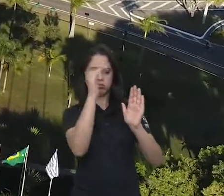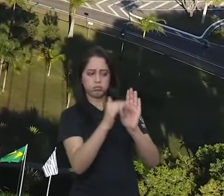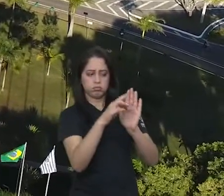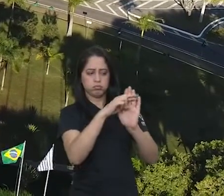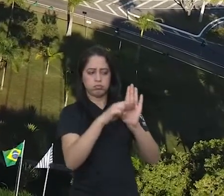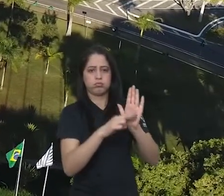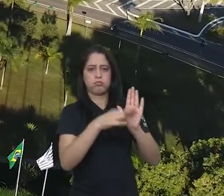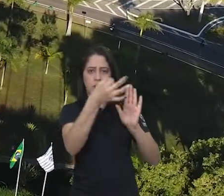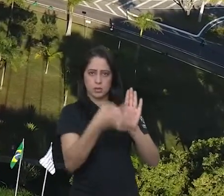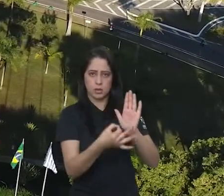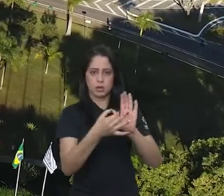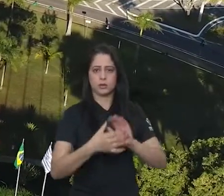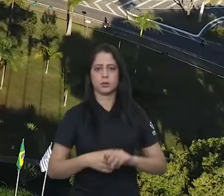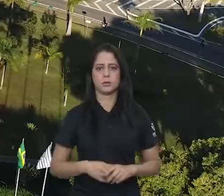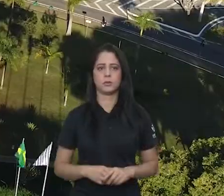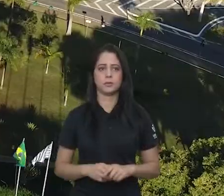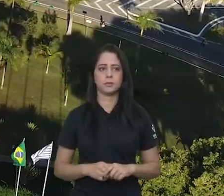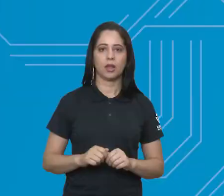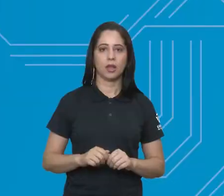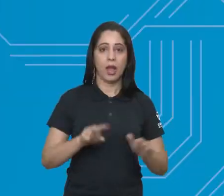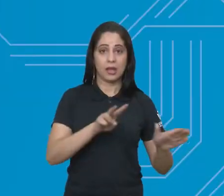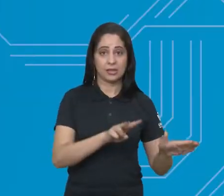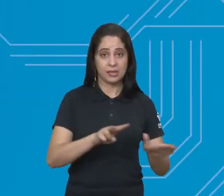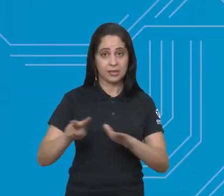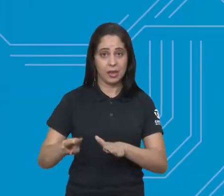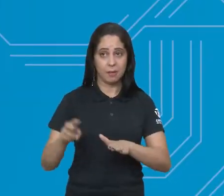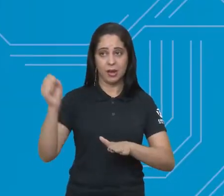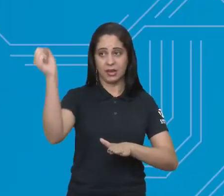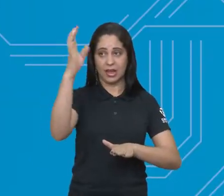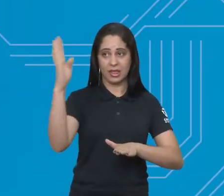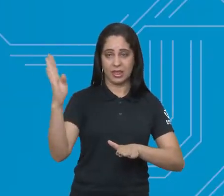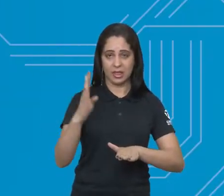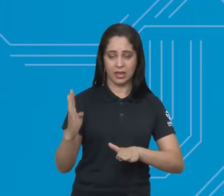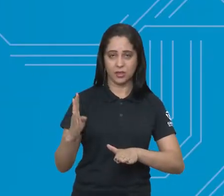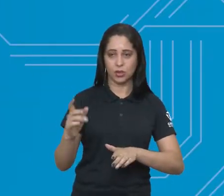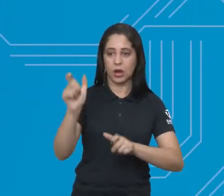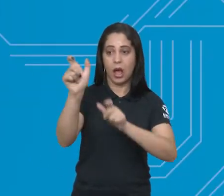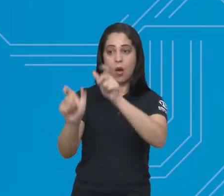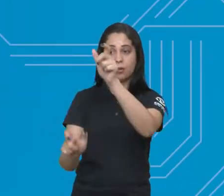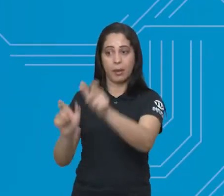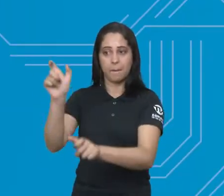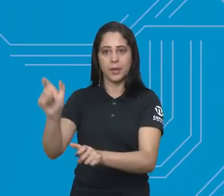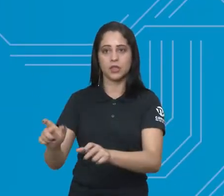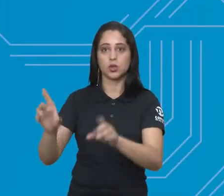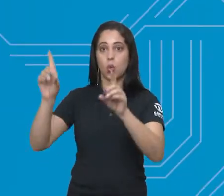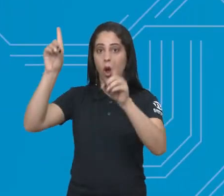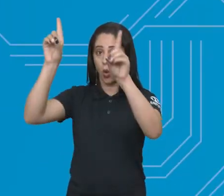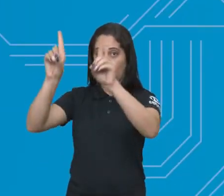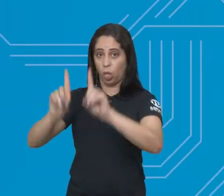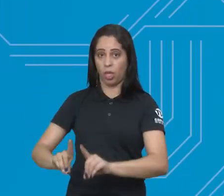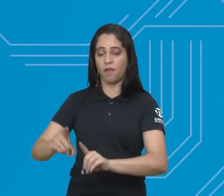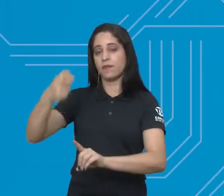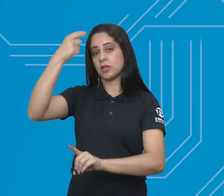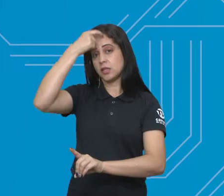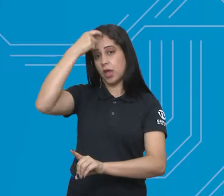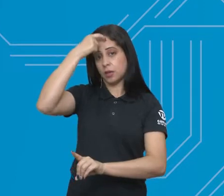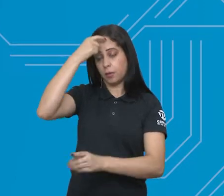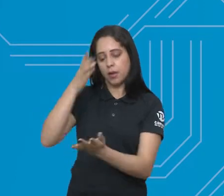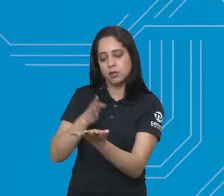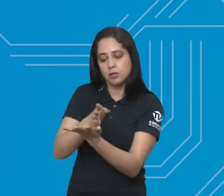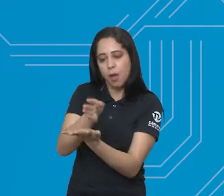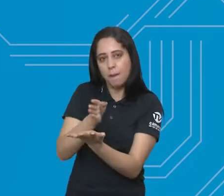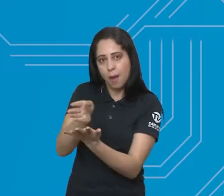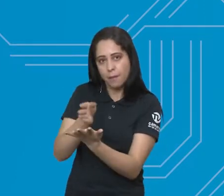que estabelece normas para o setor. Acontece a Semana Nacional da Pessoa com Deficiência Intelectual e